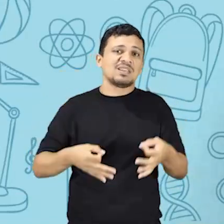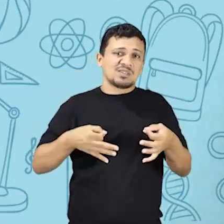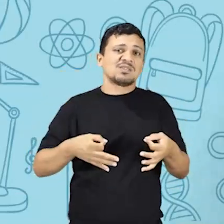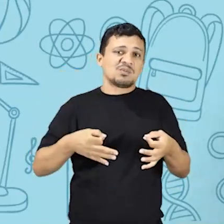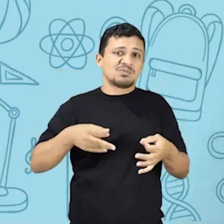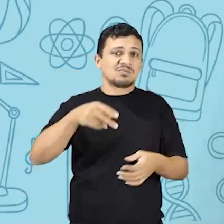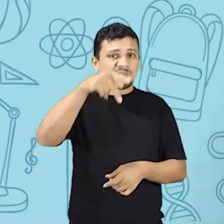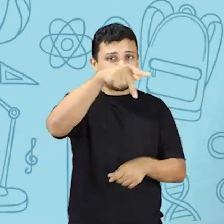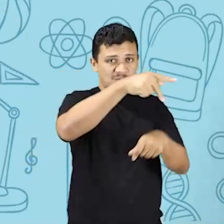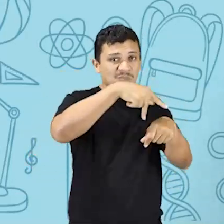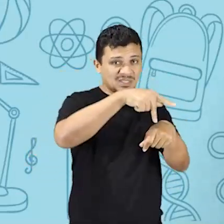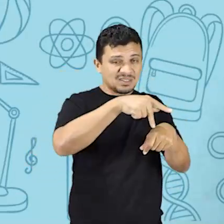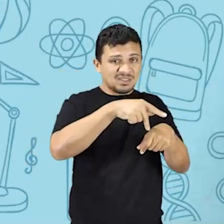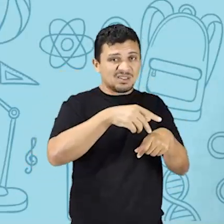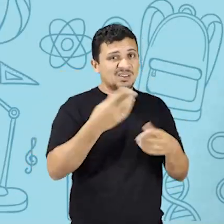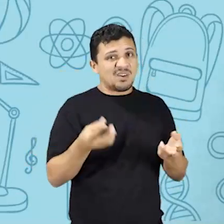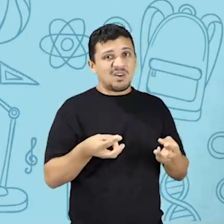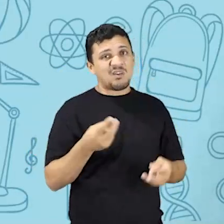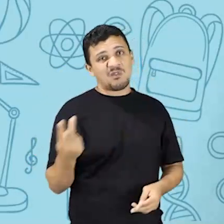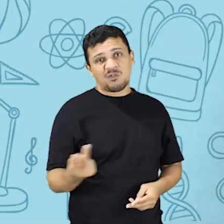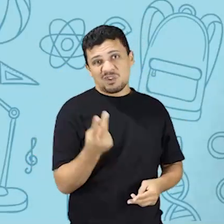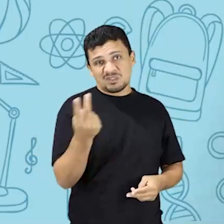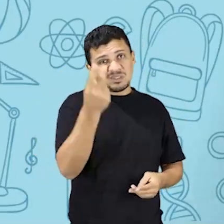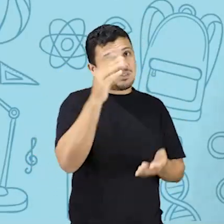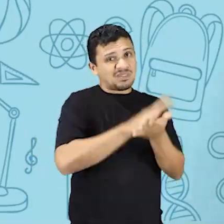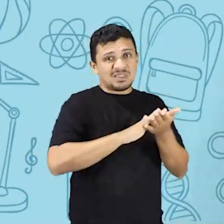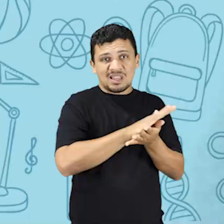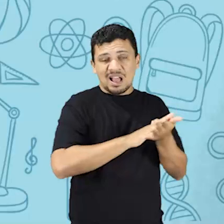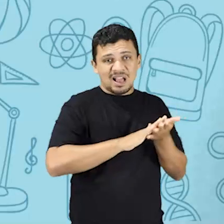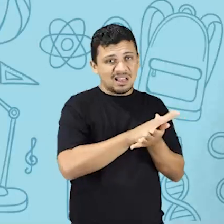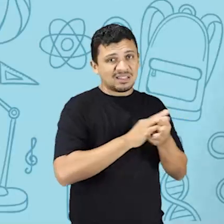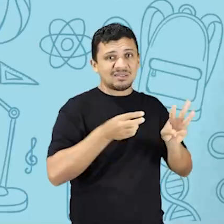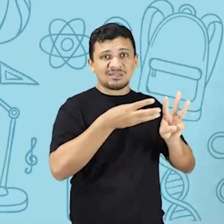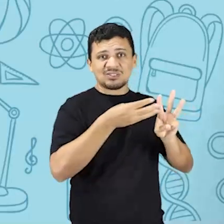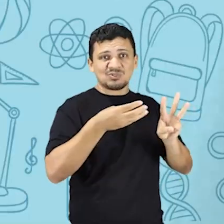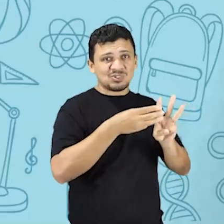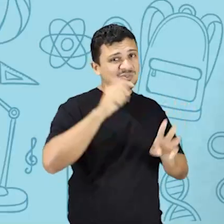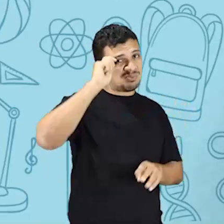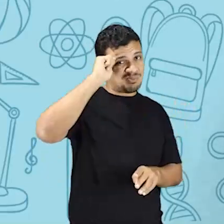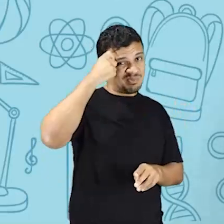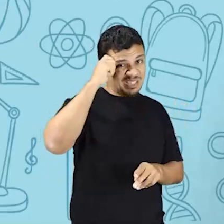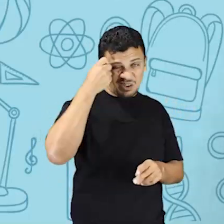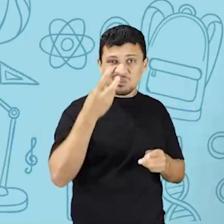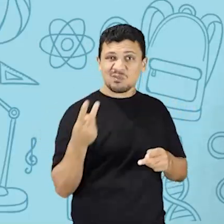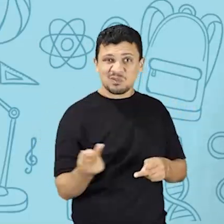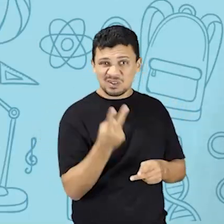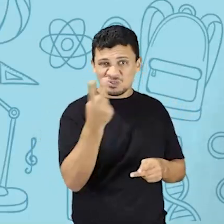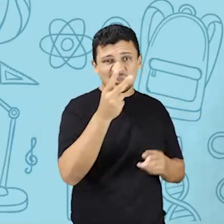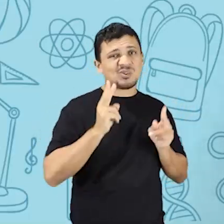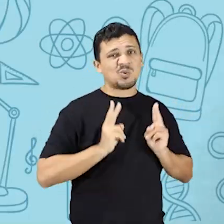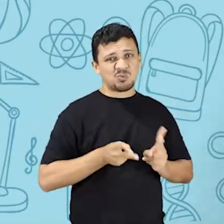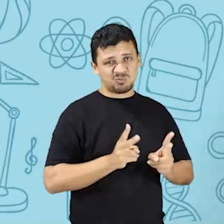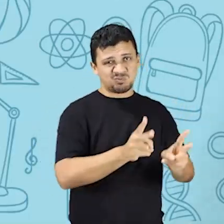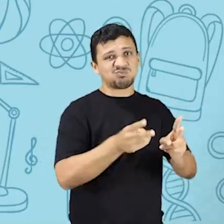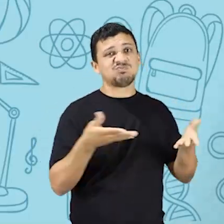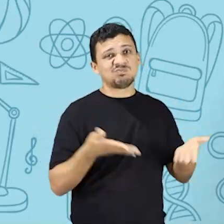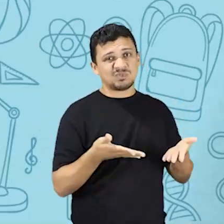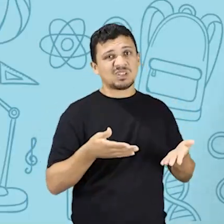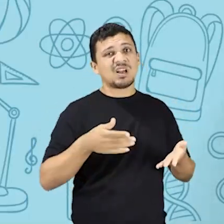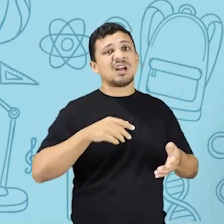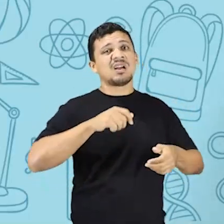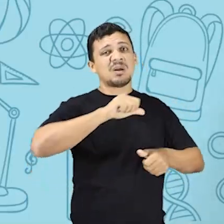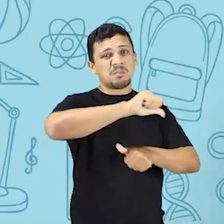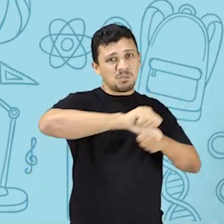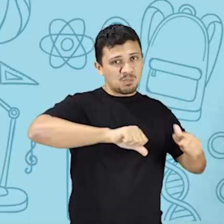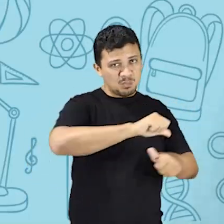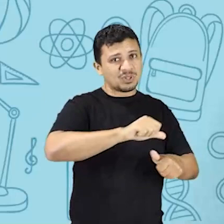do país, a desvalorização dos povos indígenas e dos povos africanos se perpetuam até hoje. E isso precisa